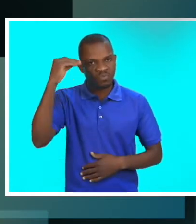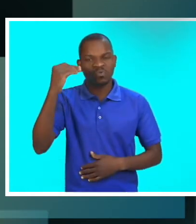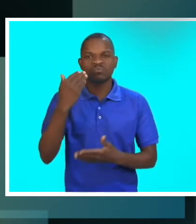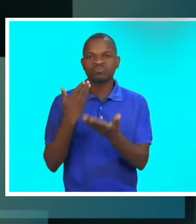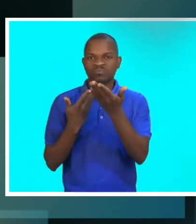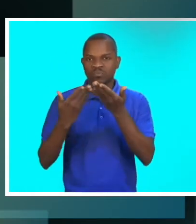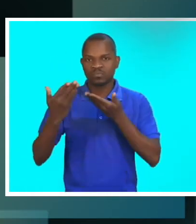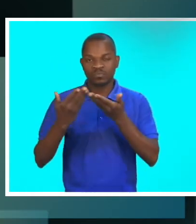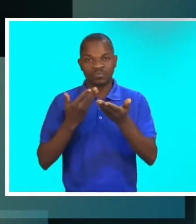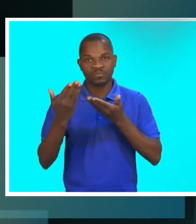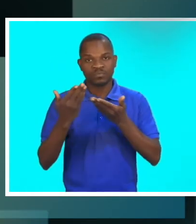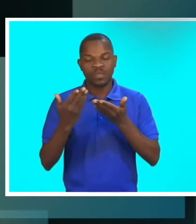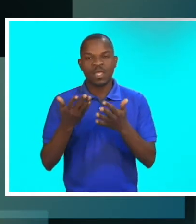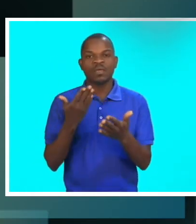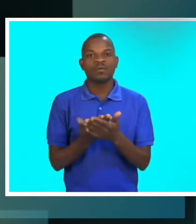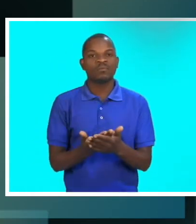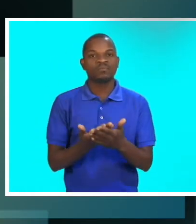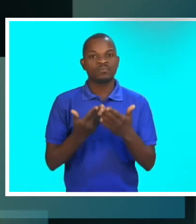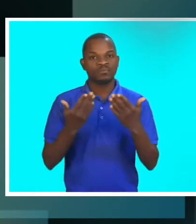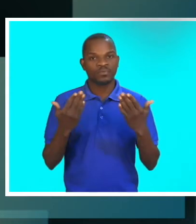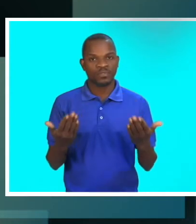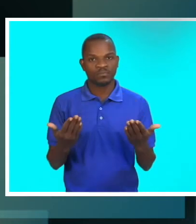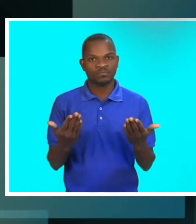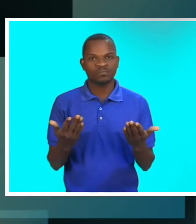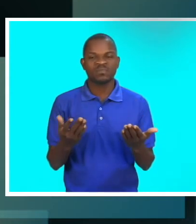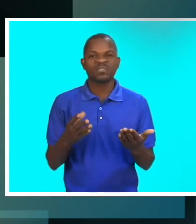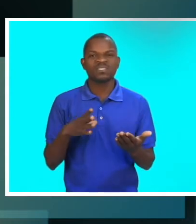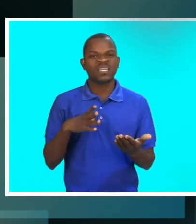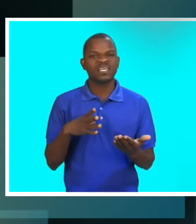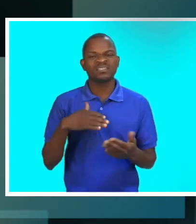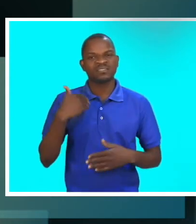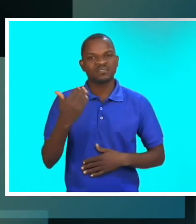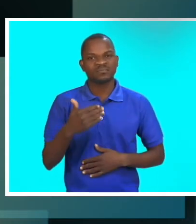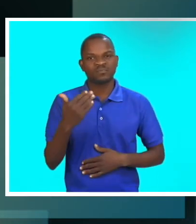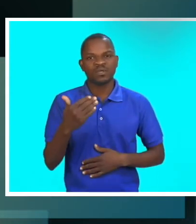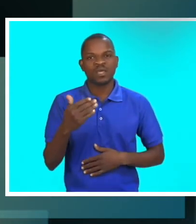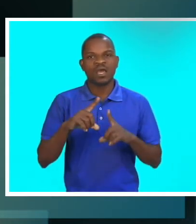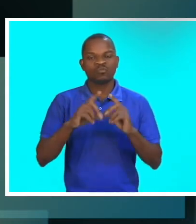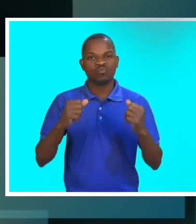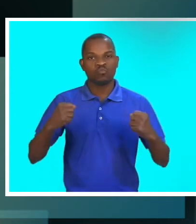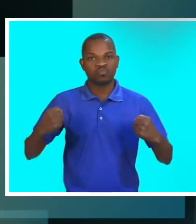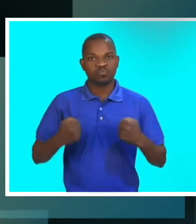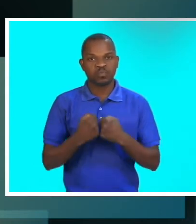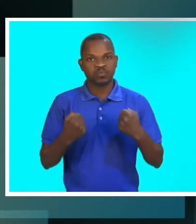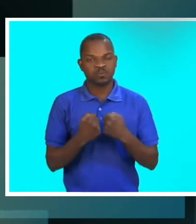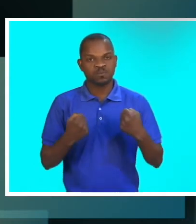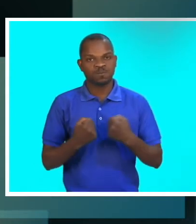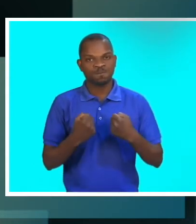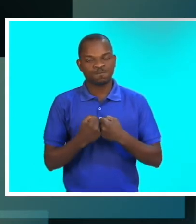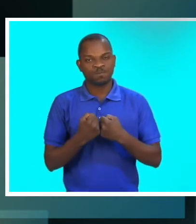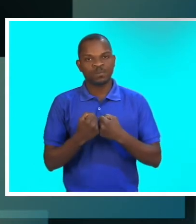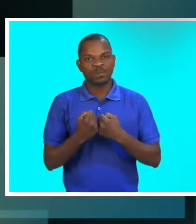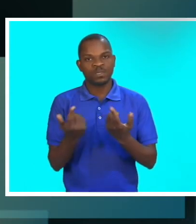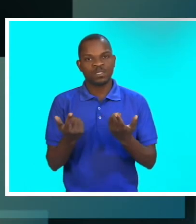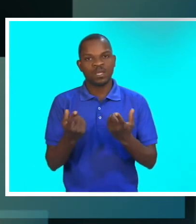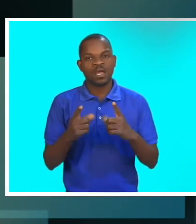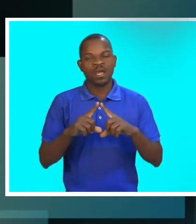terapia, porque há sempre aqueles conflitos que é normal,